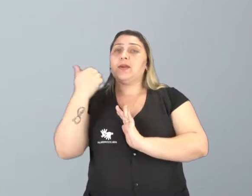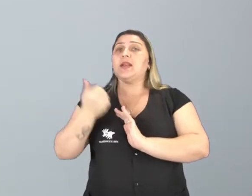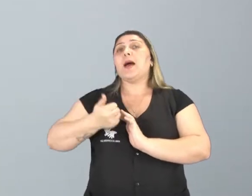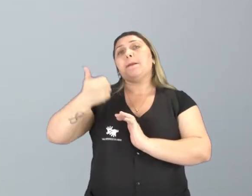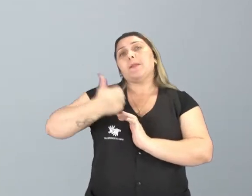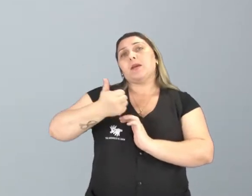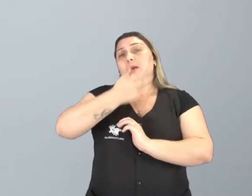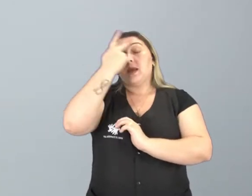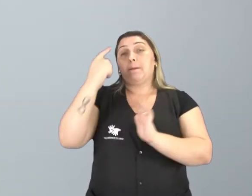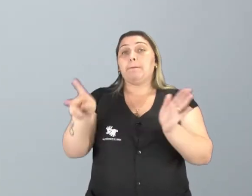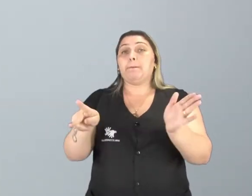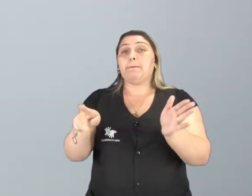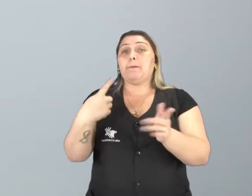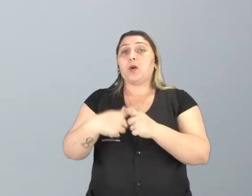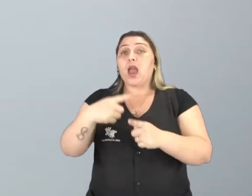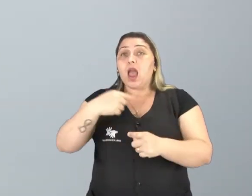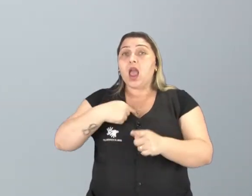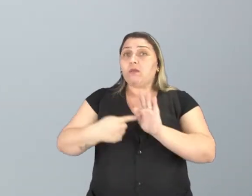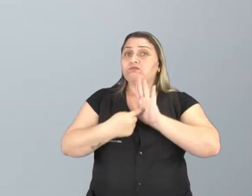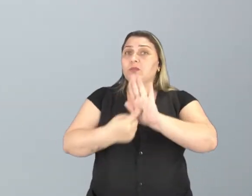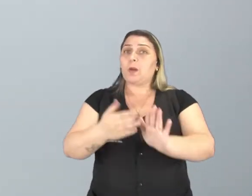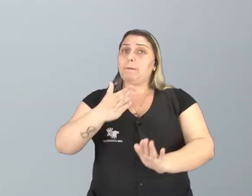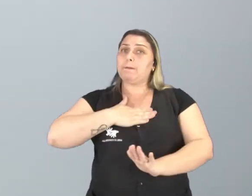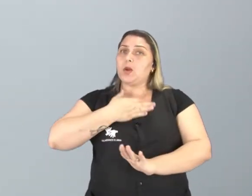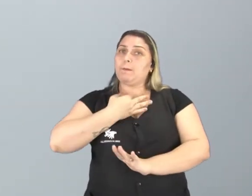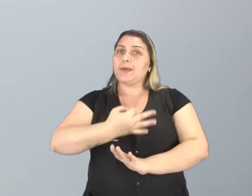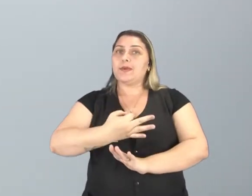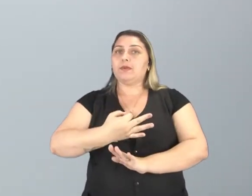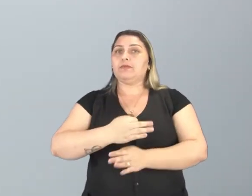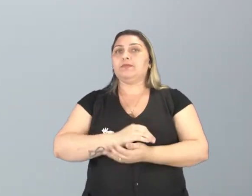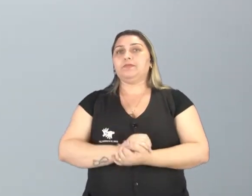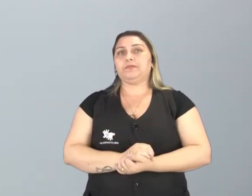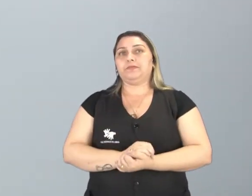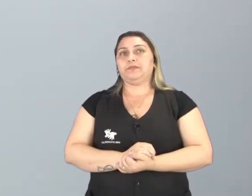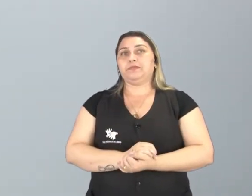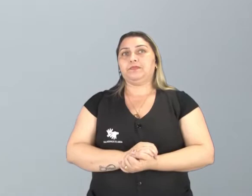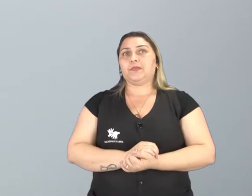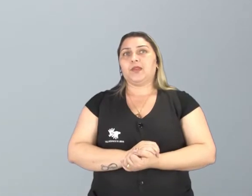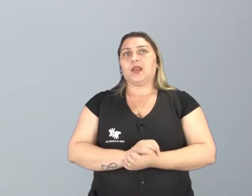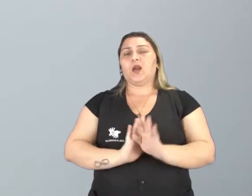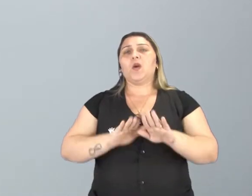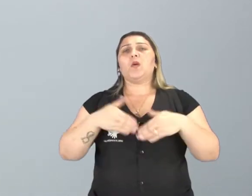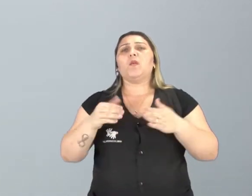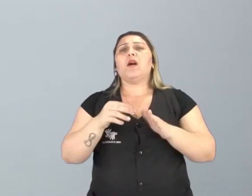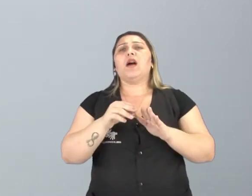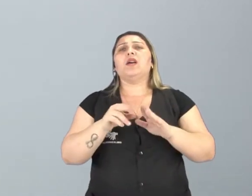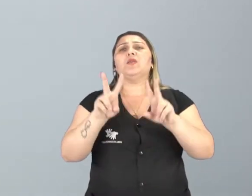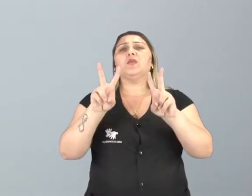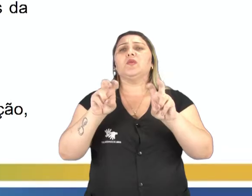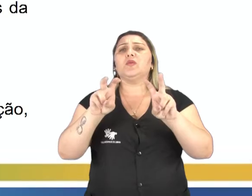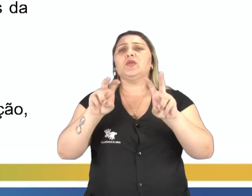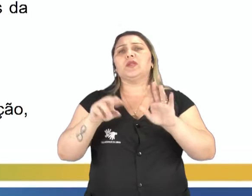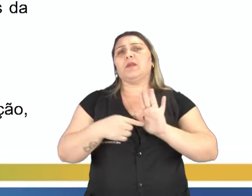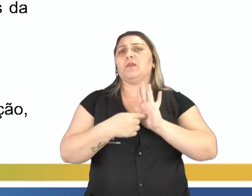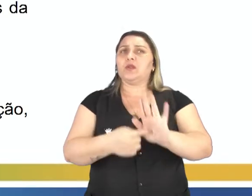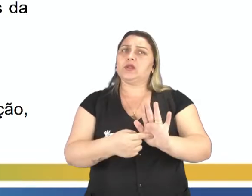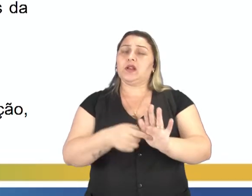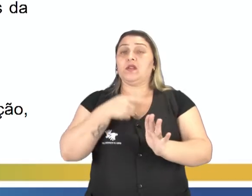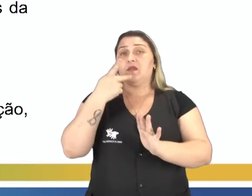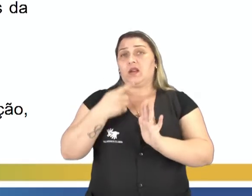usar a primeira pessoa, porque sou eu que estou apresentando o meu ponto de vista. Quais assuntos abordados? Como